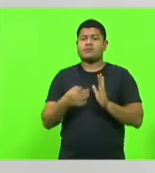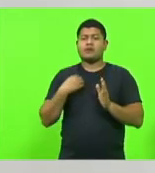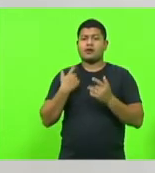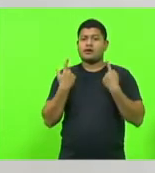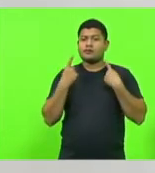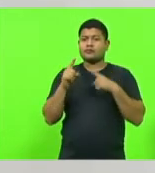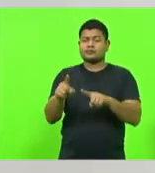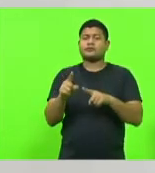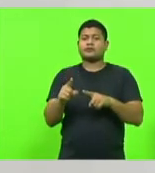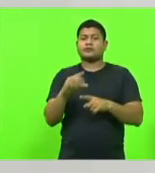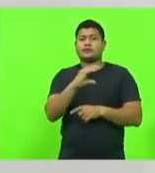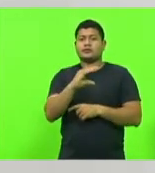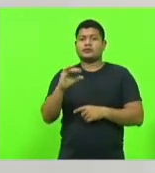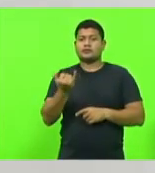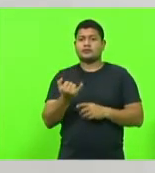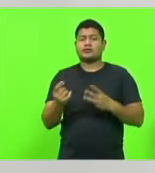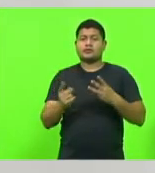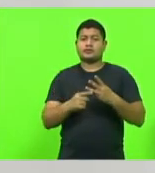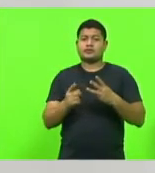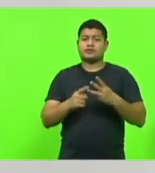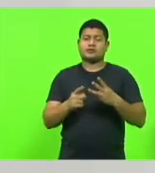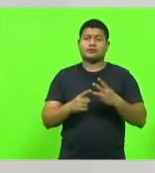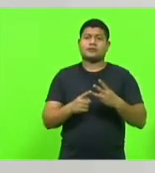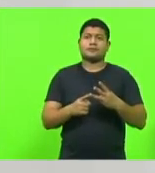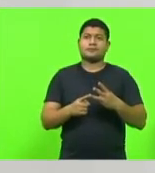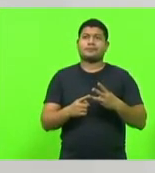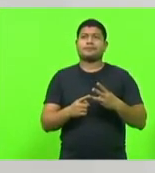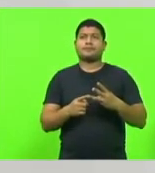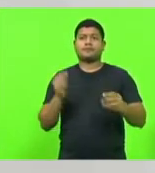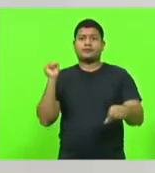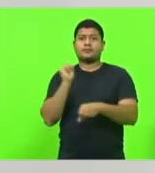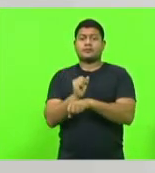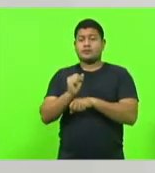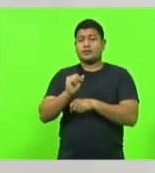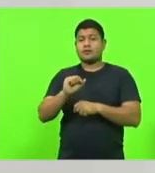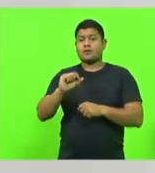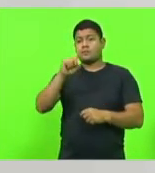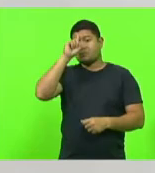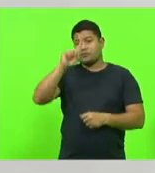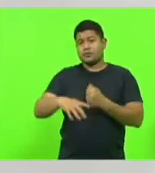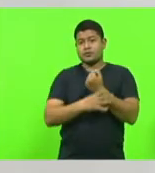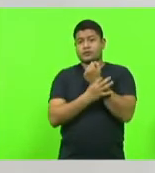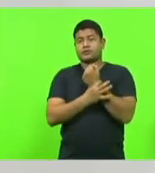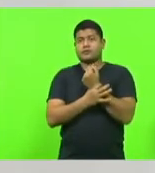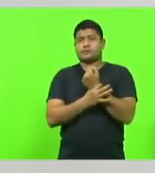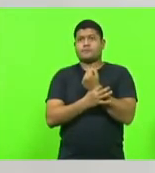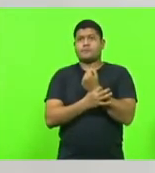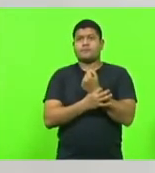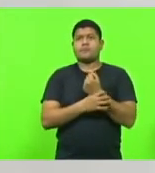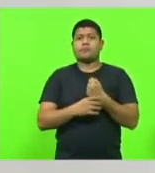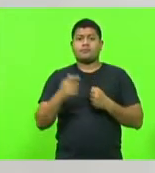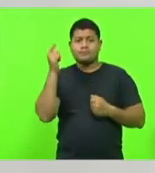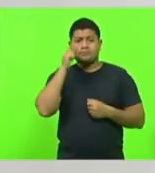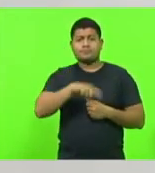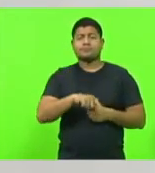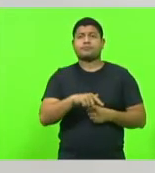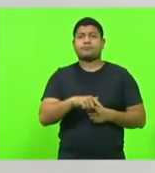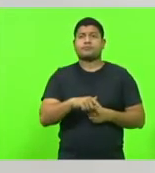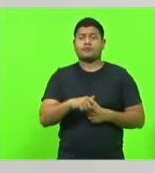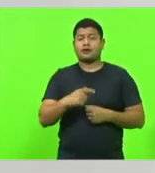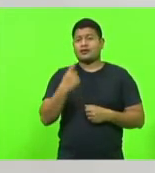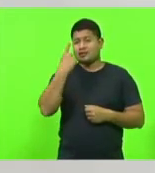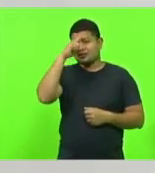CJ e na terceira vez eu tive que impedir a votação com mandato de segurança. Mas conseguimos fazer essa ideia ruim